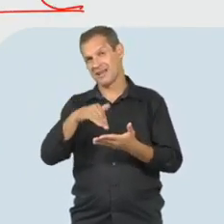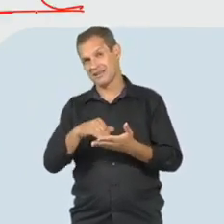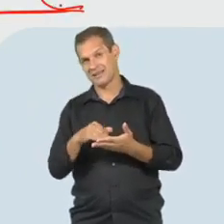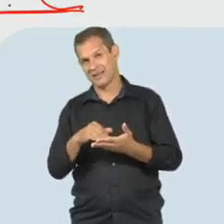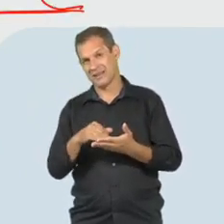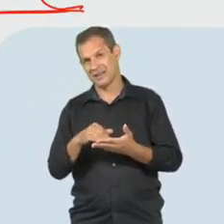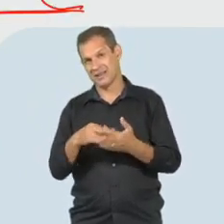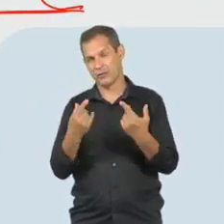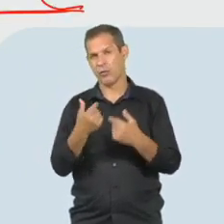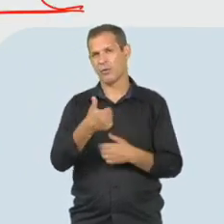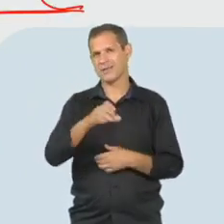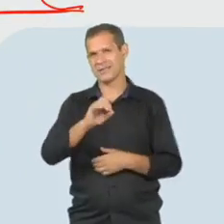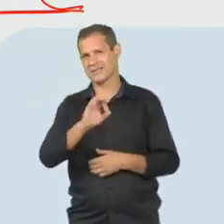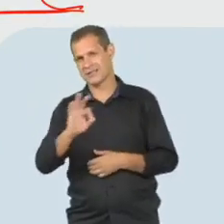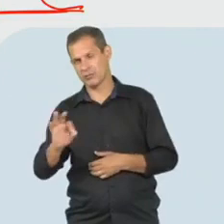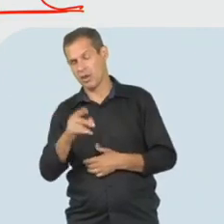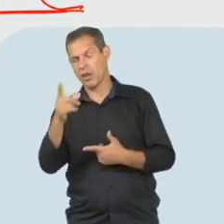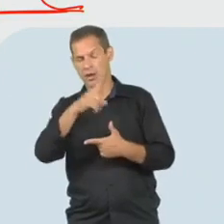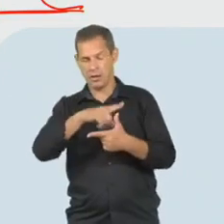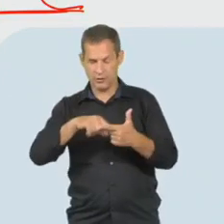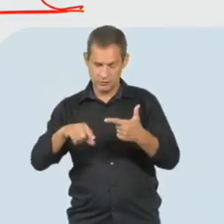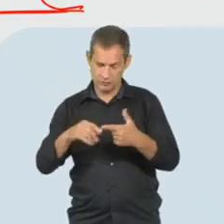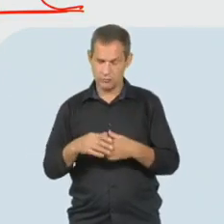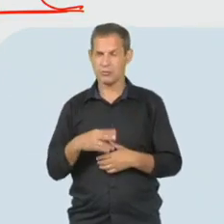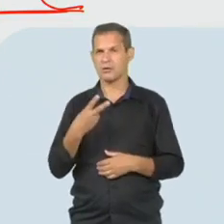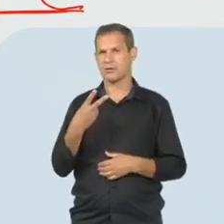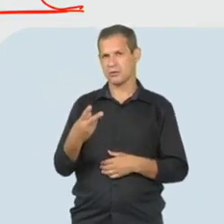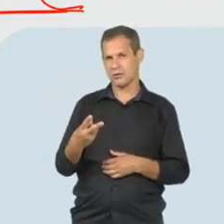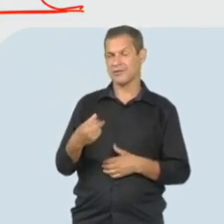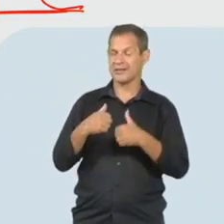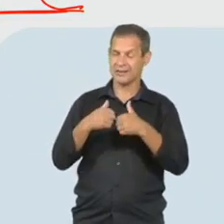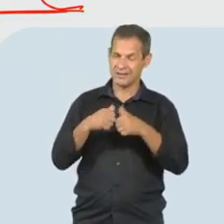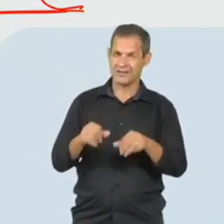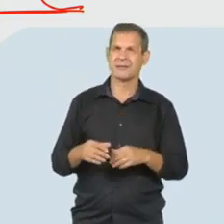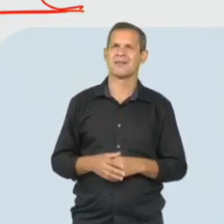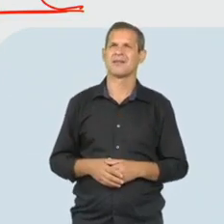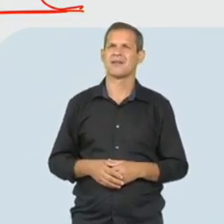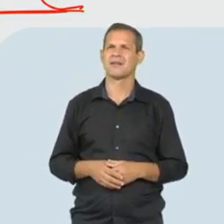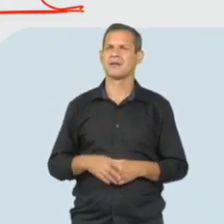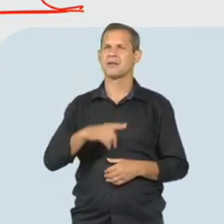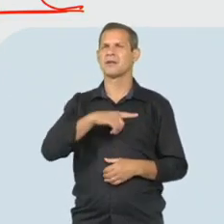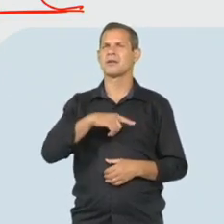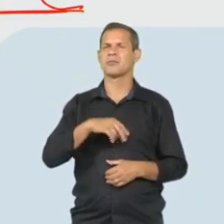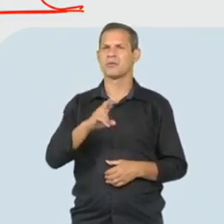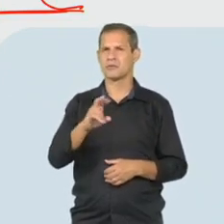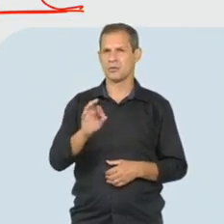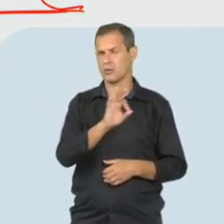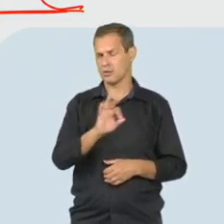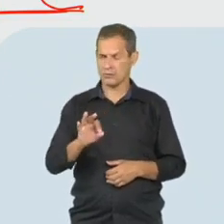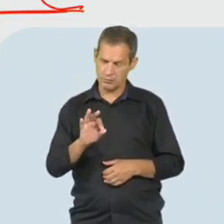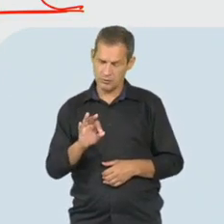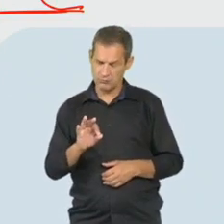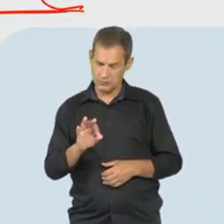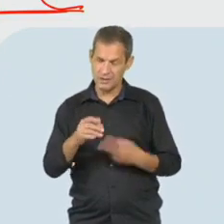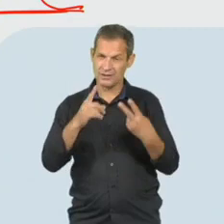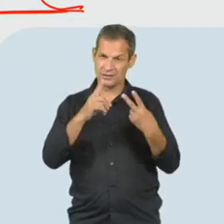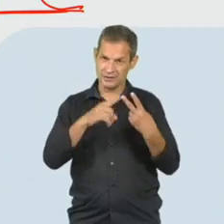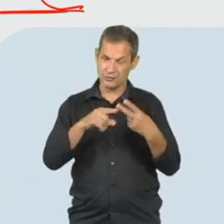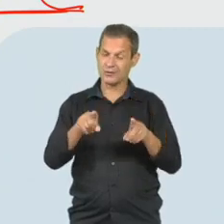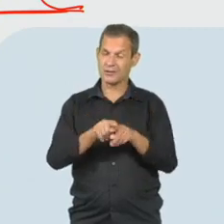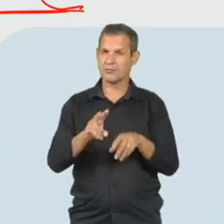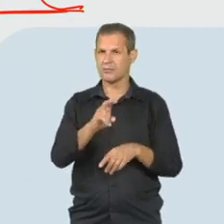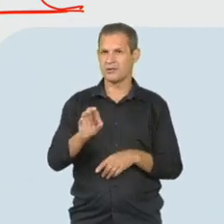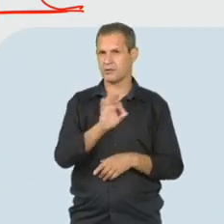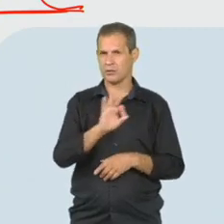equivale a 100%. A gente divide em duas partes, em que essa parte aqui nós temos 50% e esse lado também eu